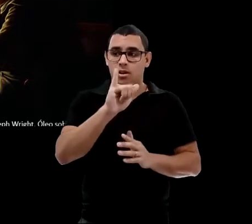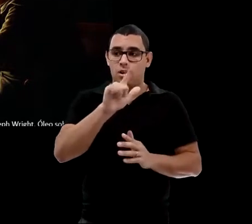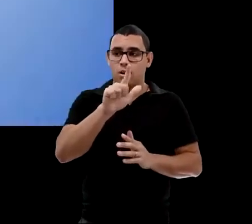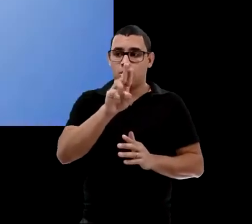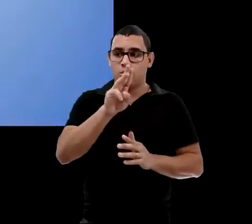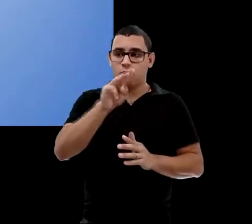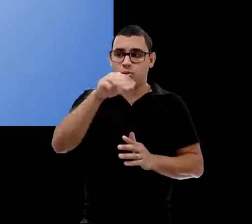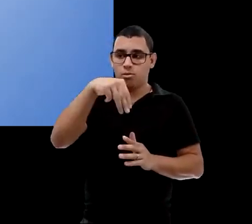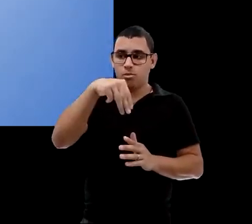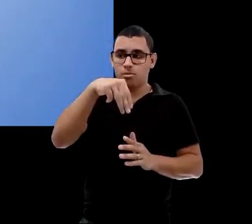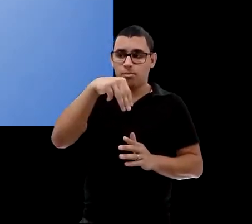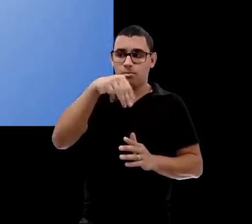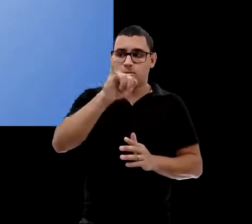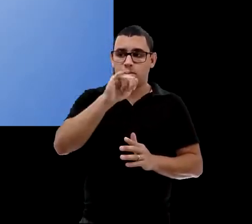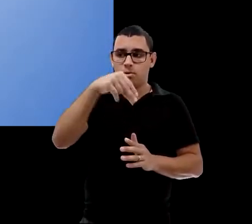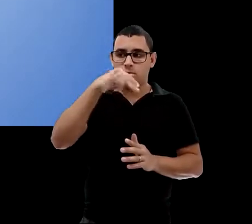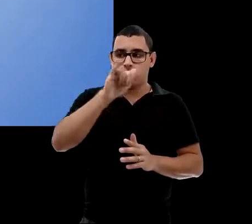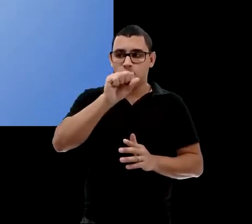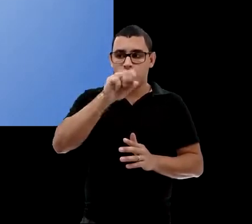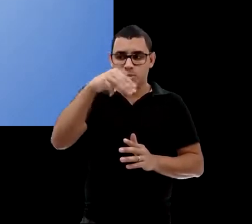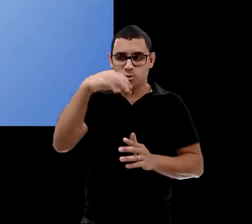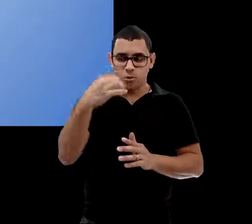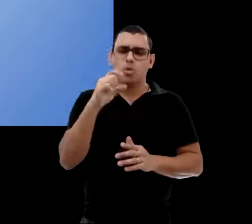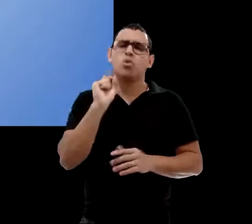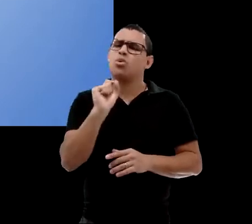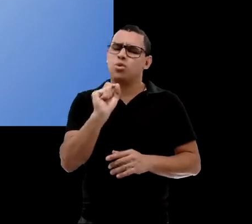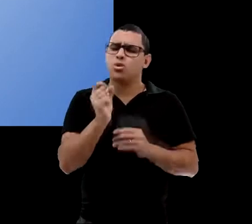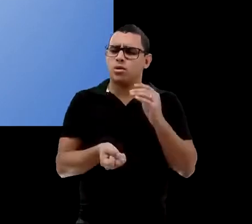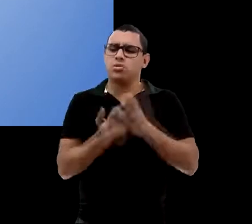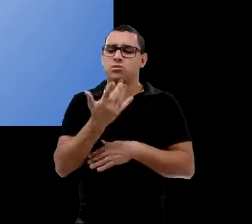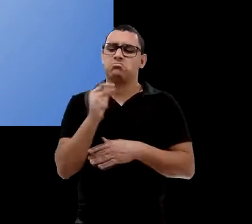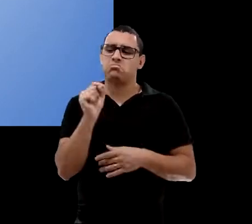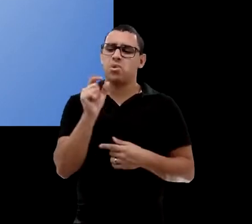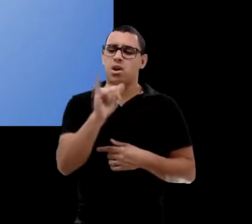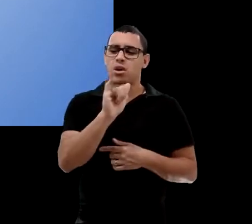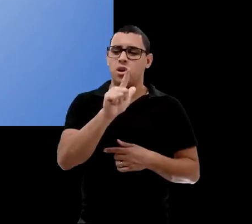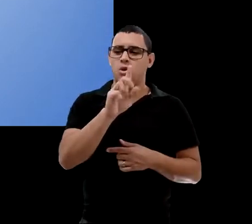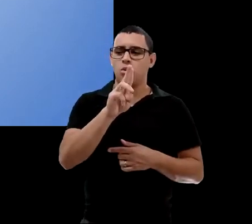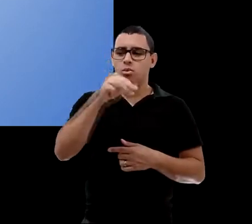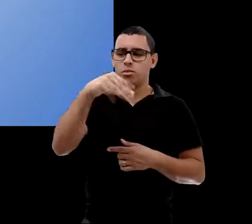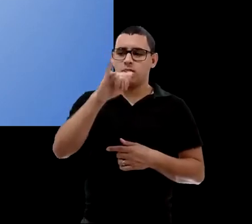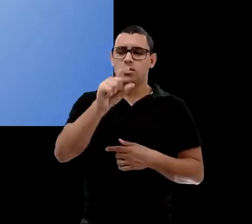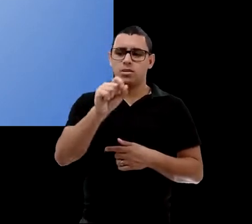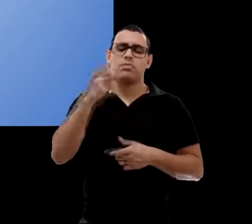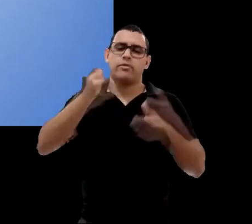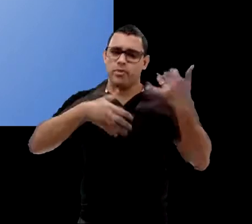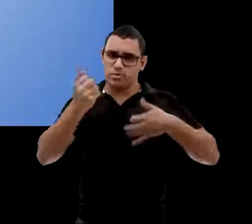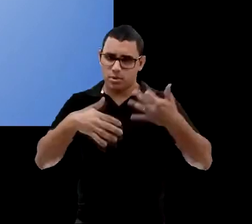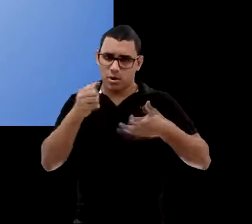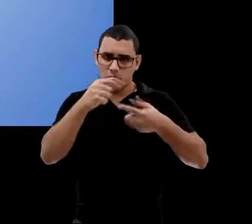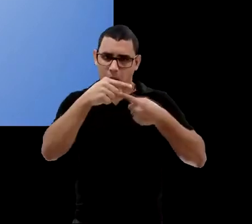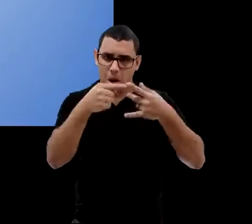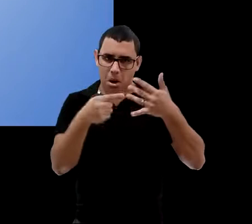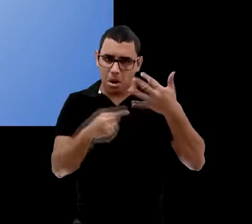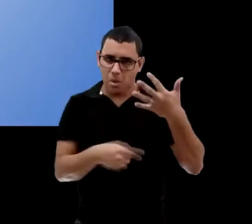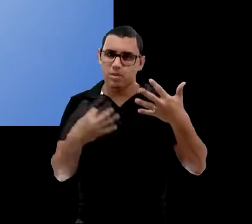do iluminismo. E o que foi o iluminismo? Nós vamos ver nesta aula, né? Além do que foi o iluminismo, onde surgiu, por